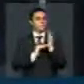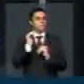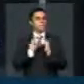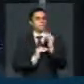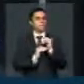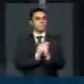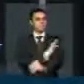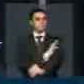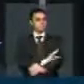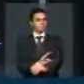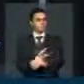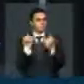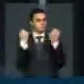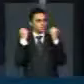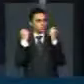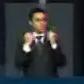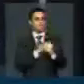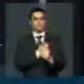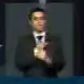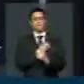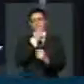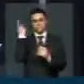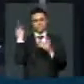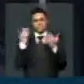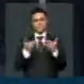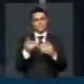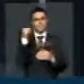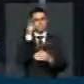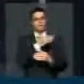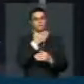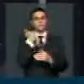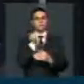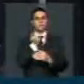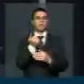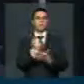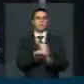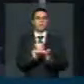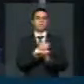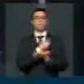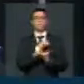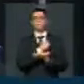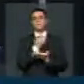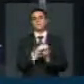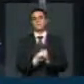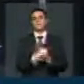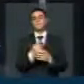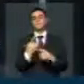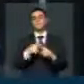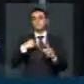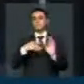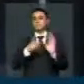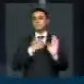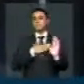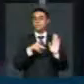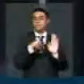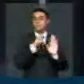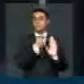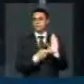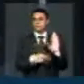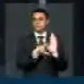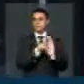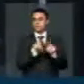cotidiano dos participantes, a fim de melhorar sua qualidade de vida. O meu projeto de lei indica também